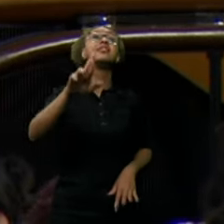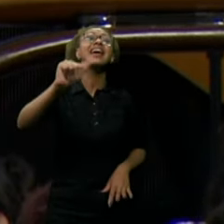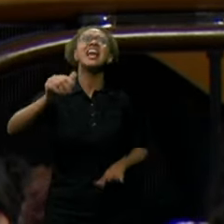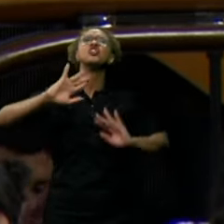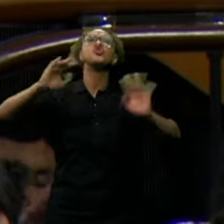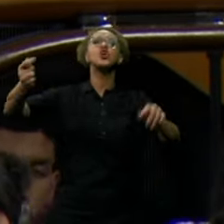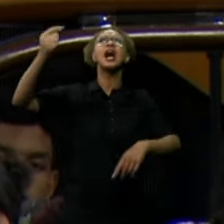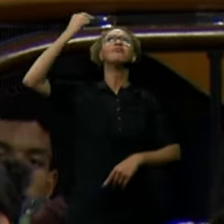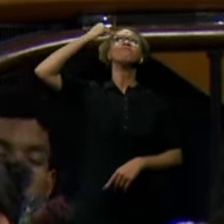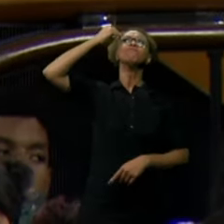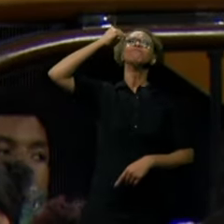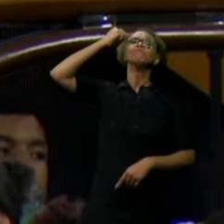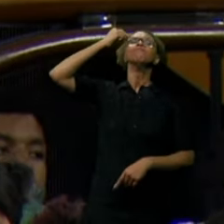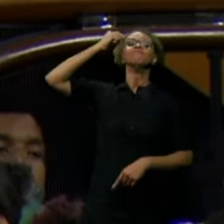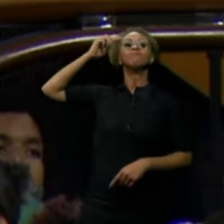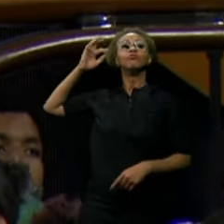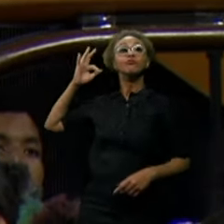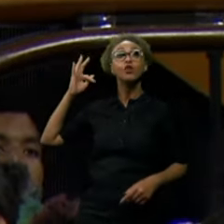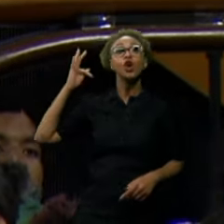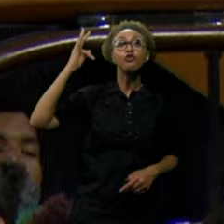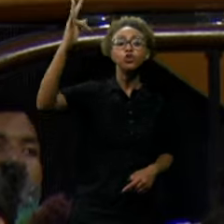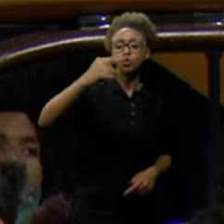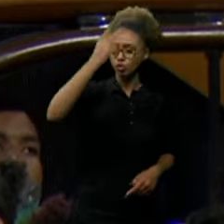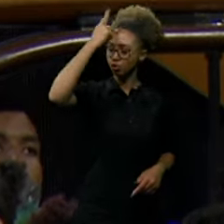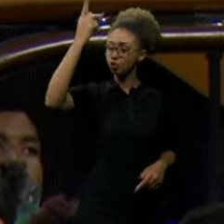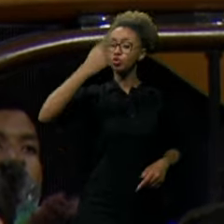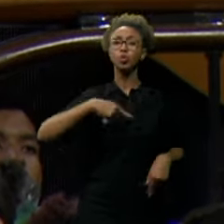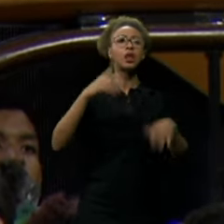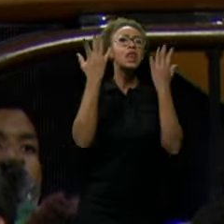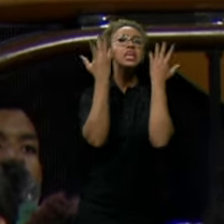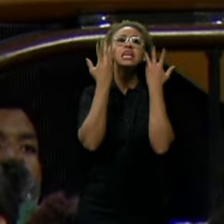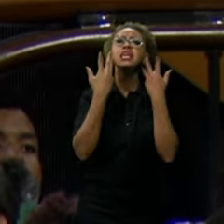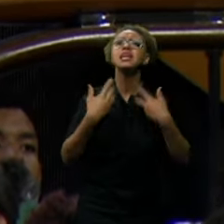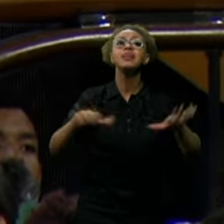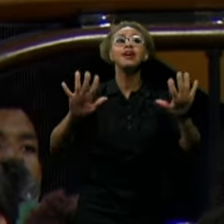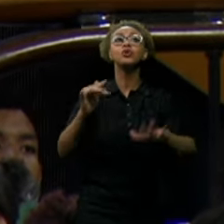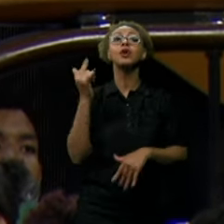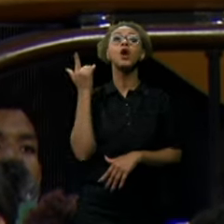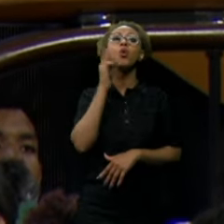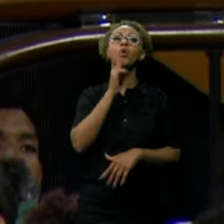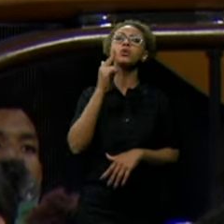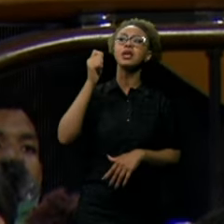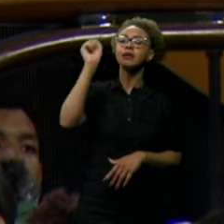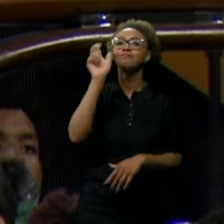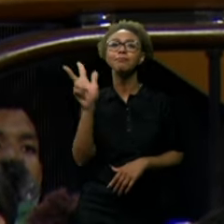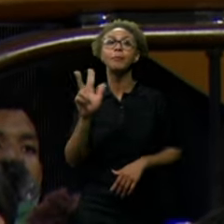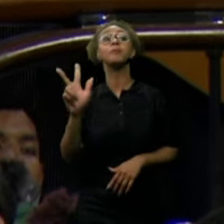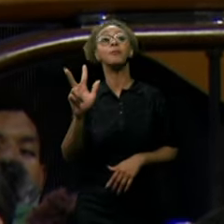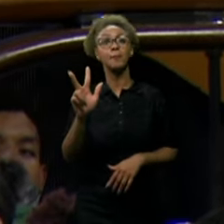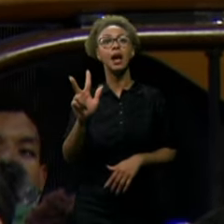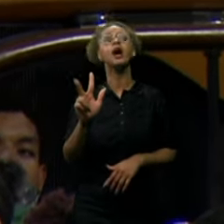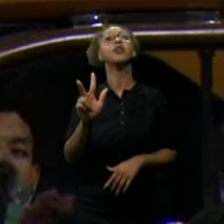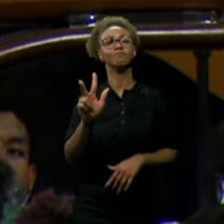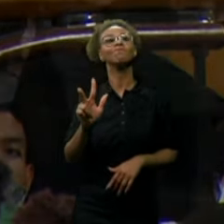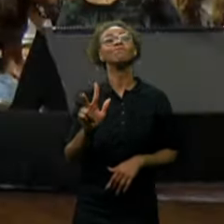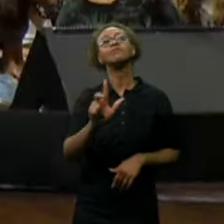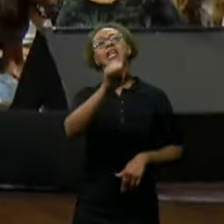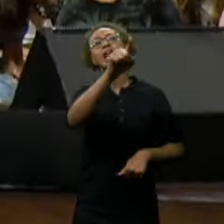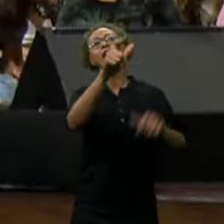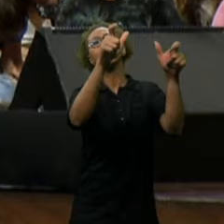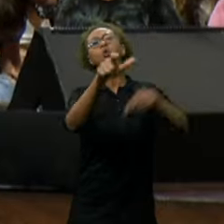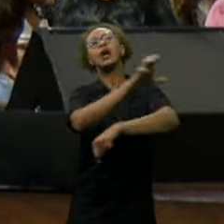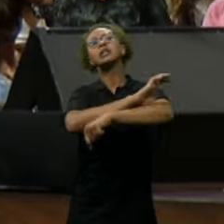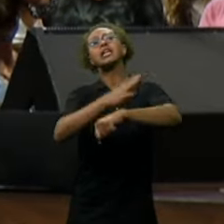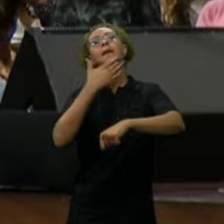visionário tão visionário que ele mesmo numa perspectiva natural consegue tem inteligência suficiente para entender quem tá